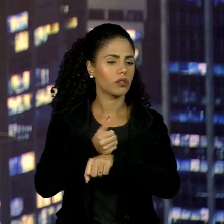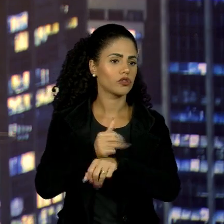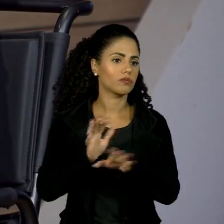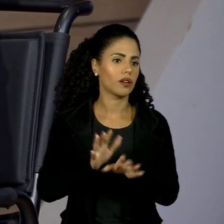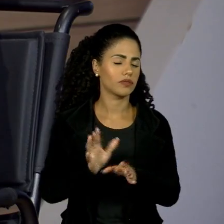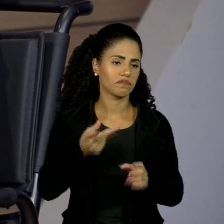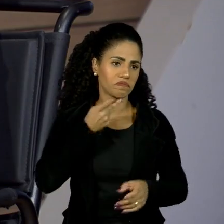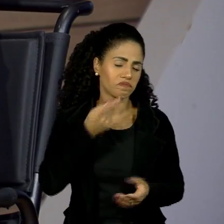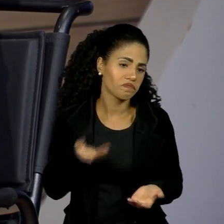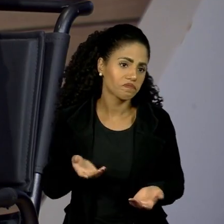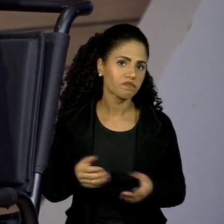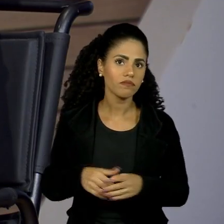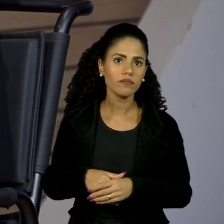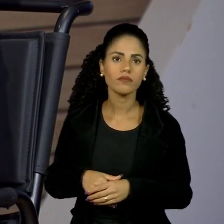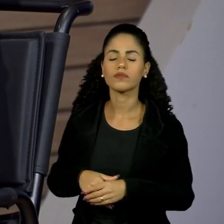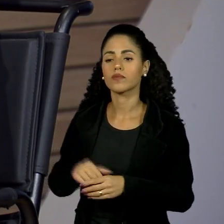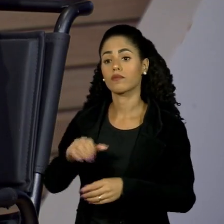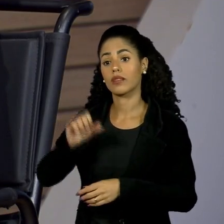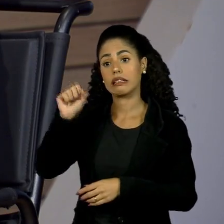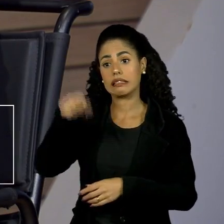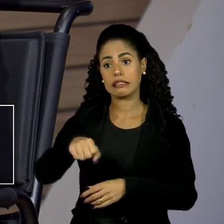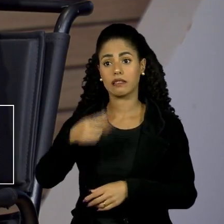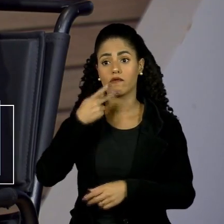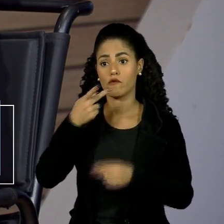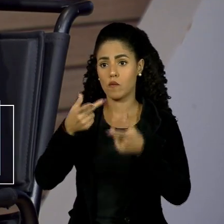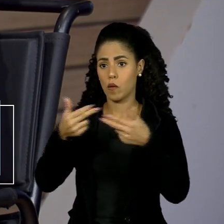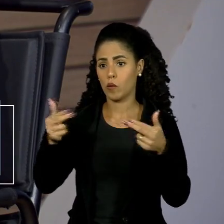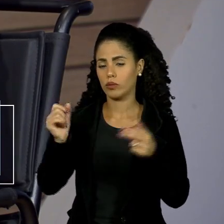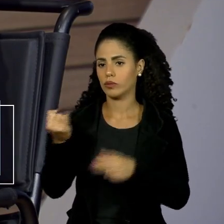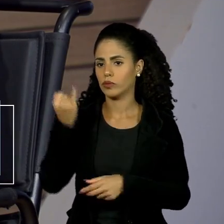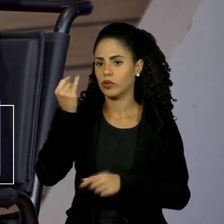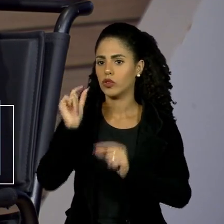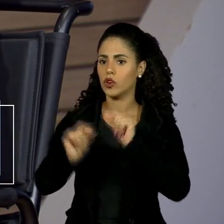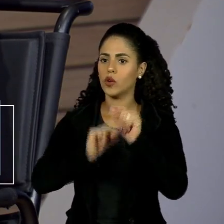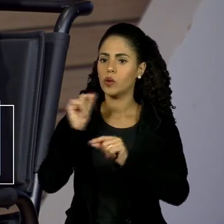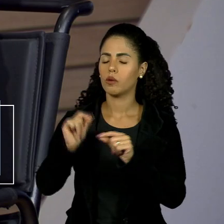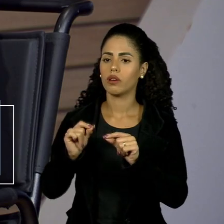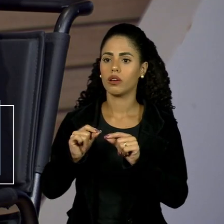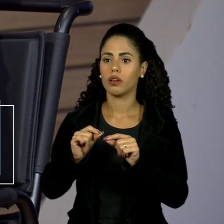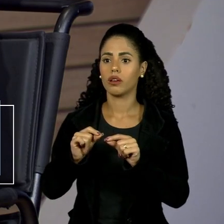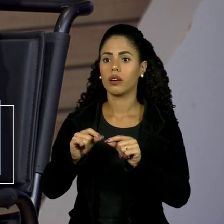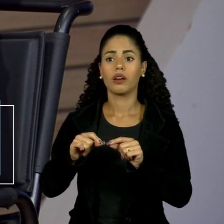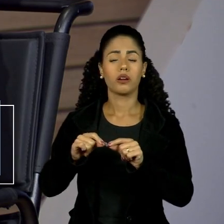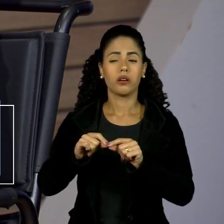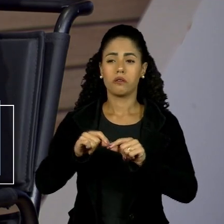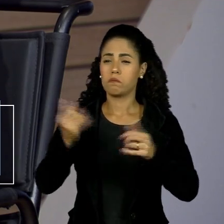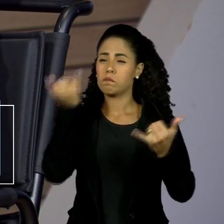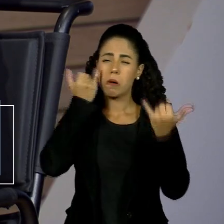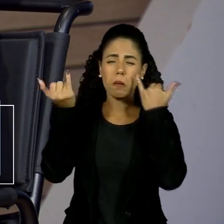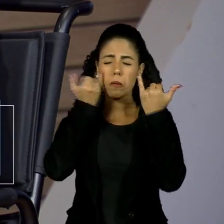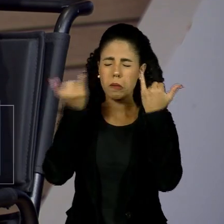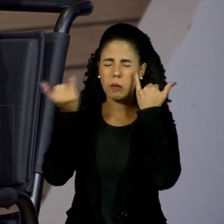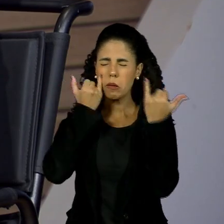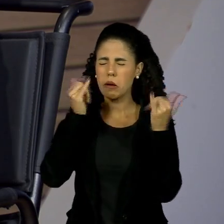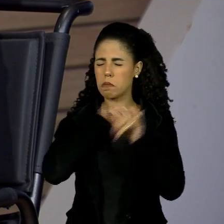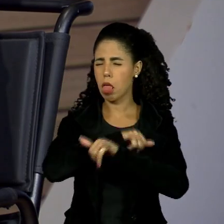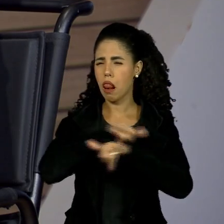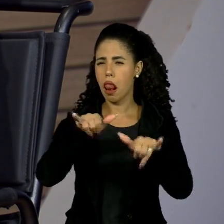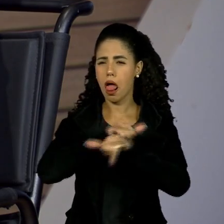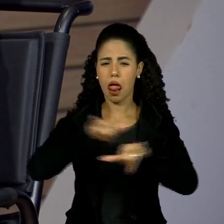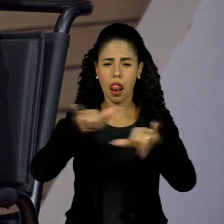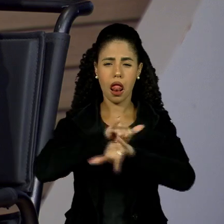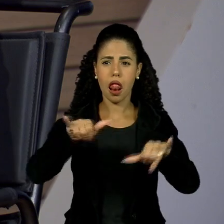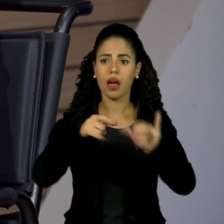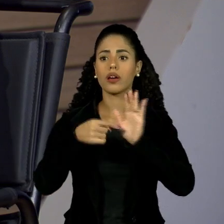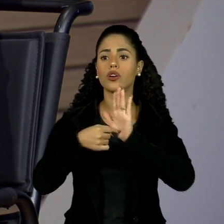Sim, poderia. Ele também menciona alguma coisa muito importante, que é o bombardeio de propaganda, e propaganda vendendo uma